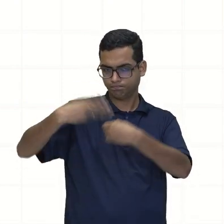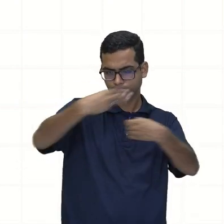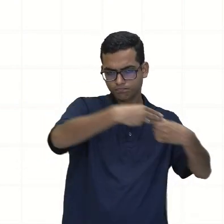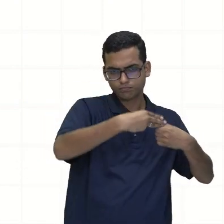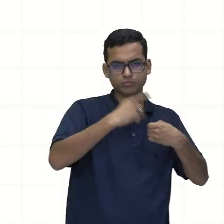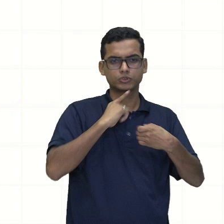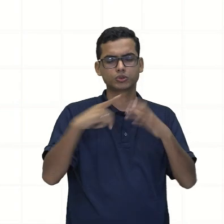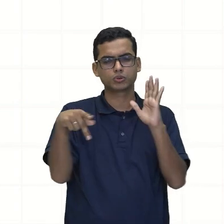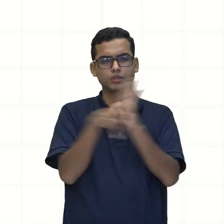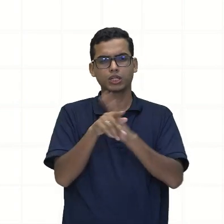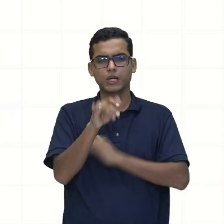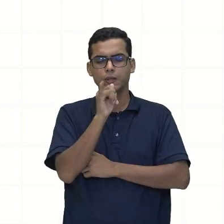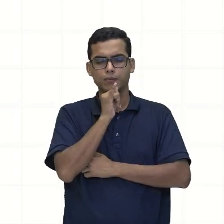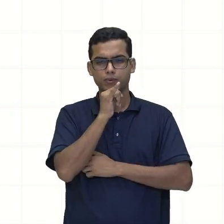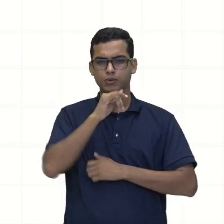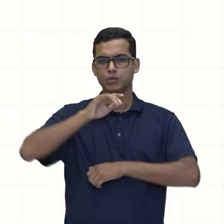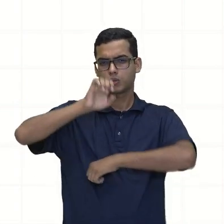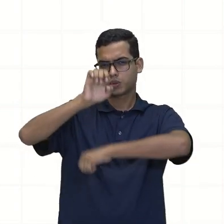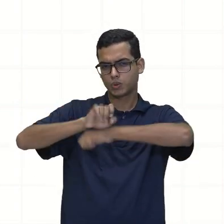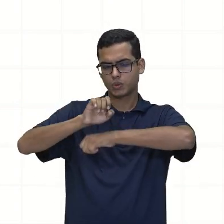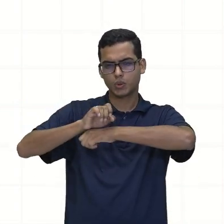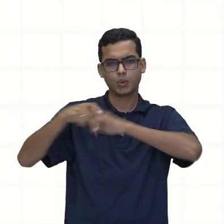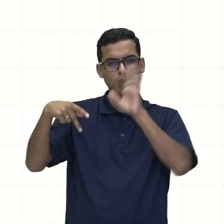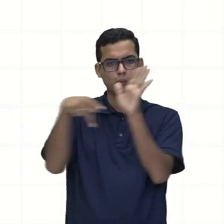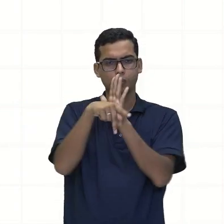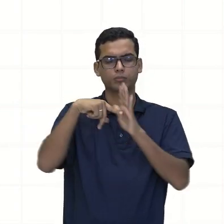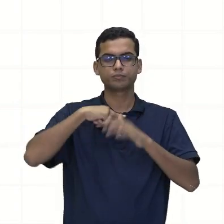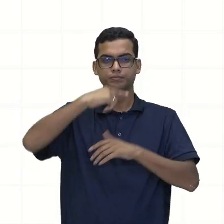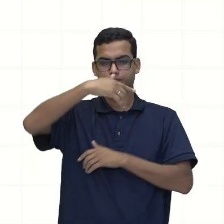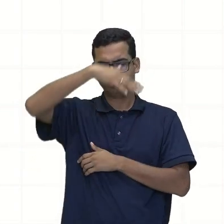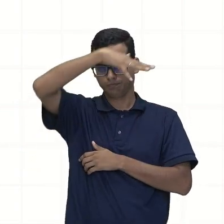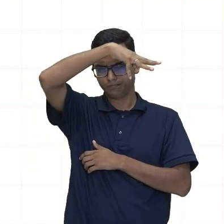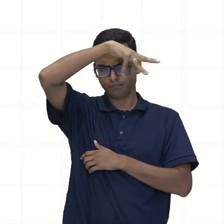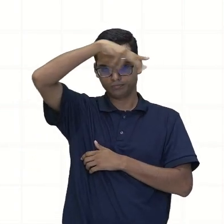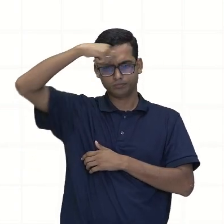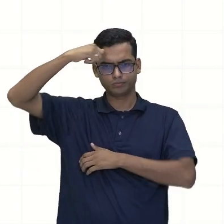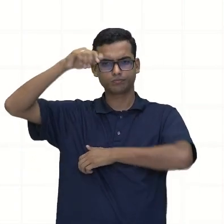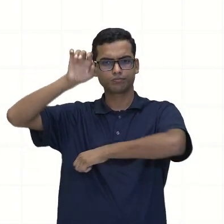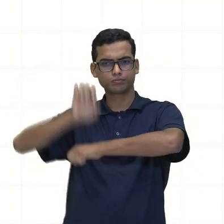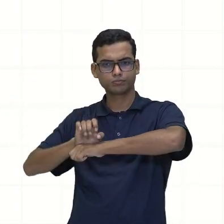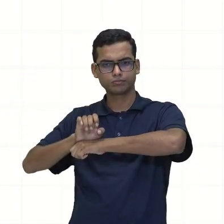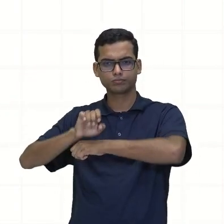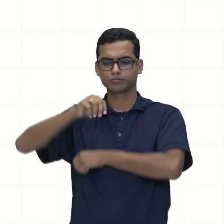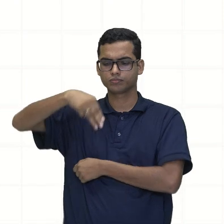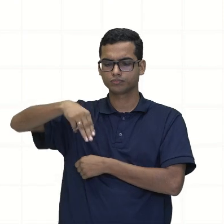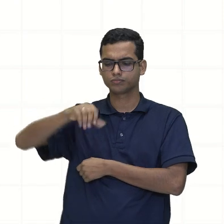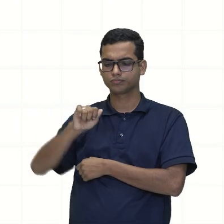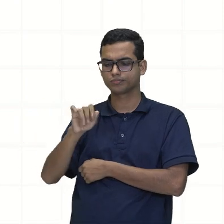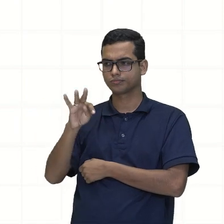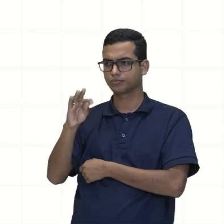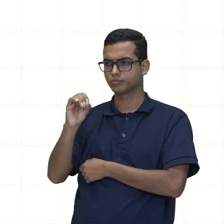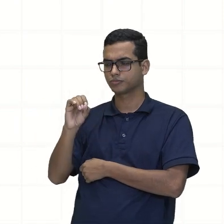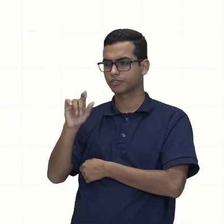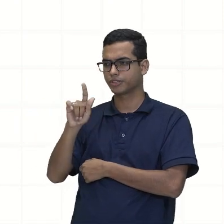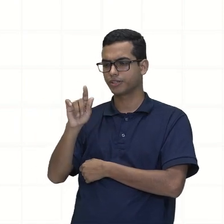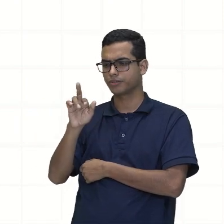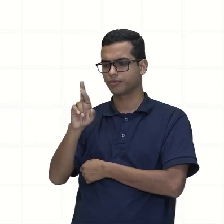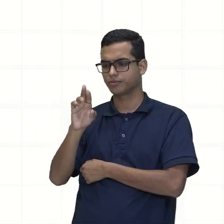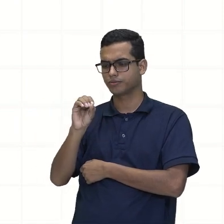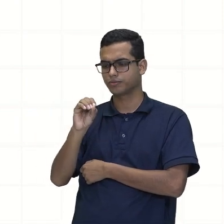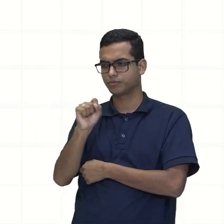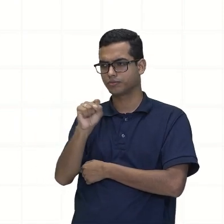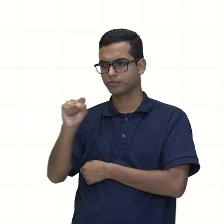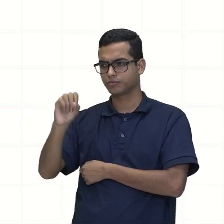estado do Mato Grosso, onde a gente vai observar, né, essa concentração aqui